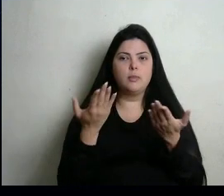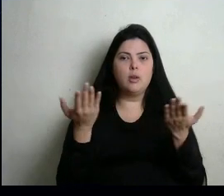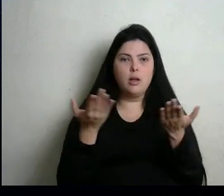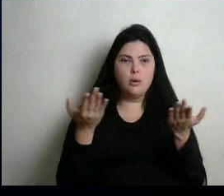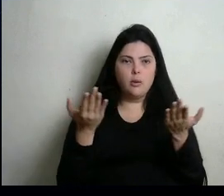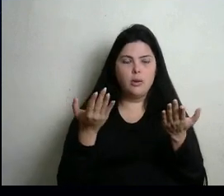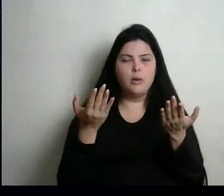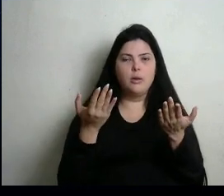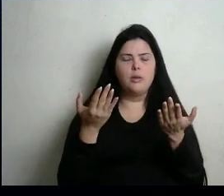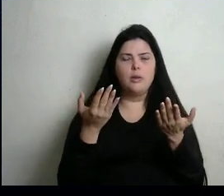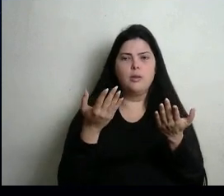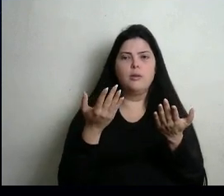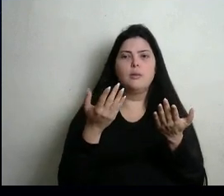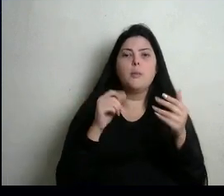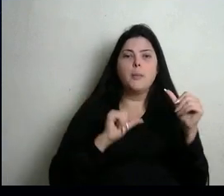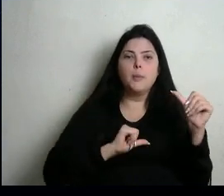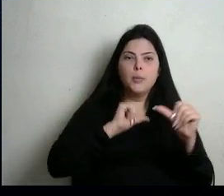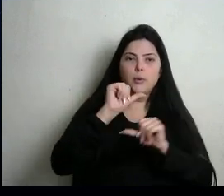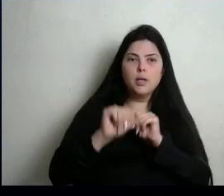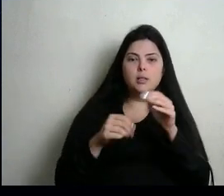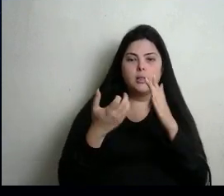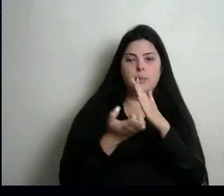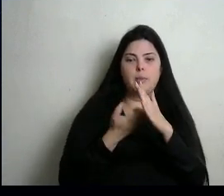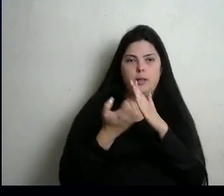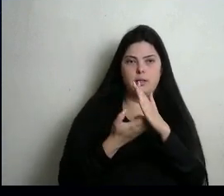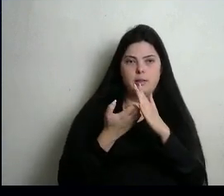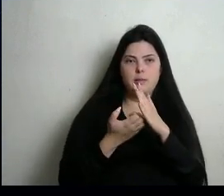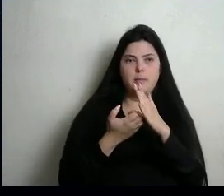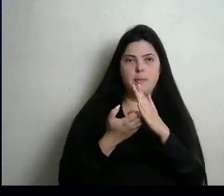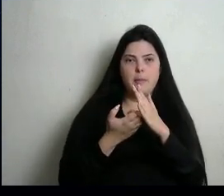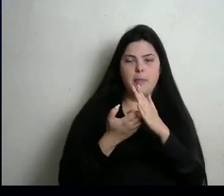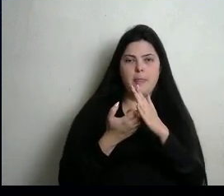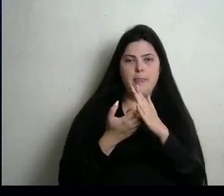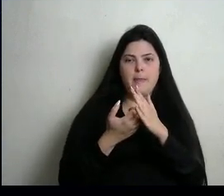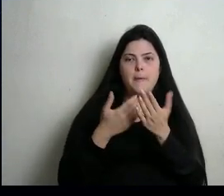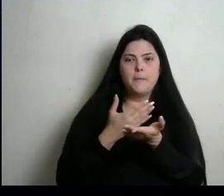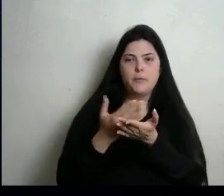dado algumas mudanças dentro da organização, eu assumi há um ano